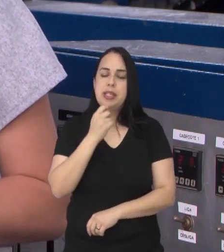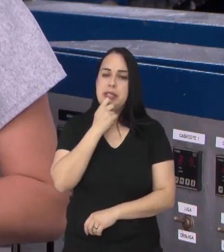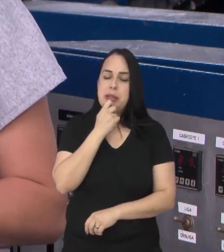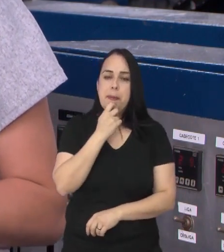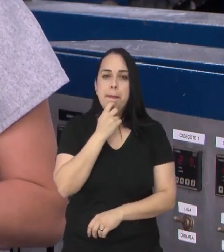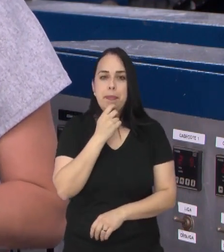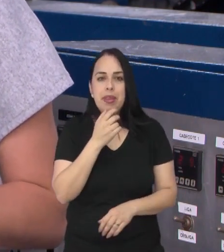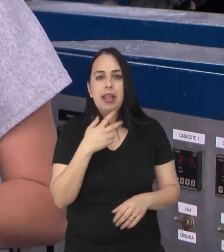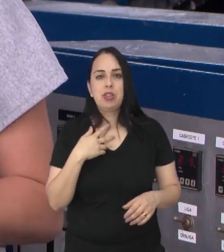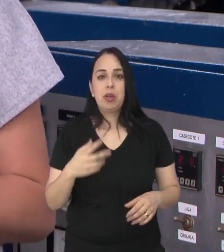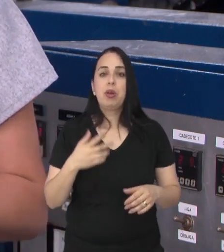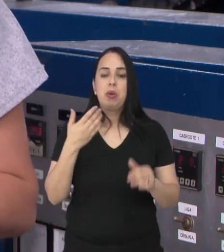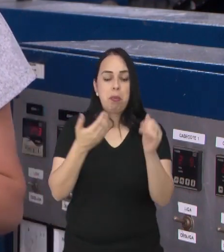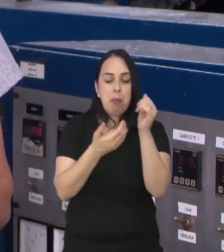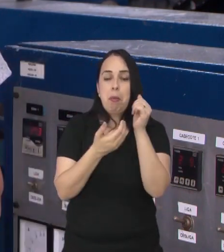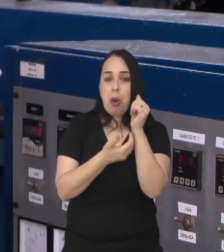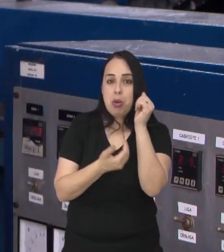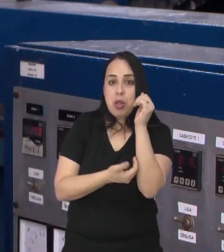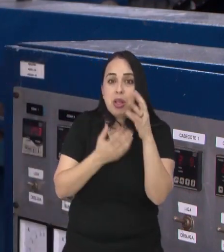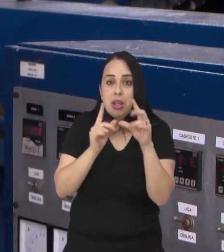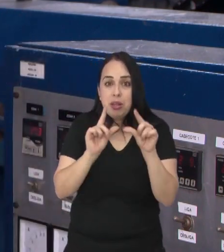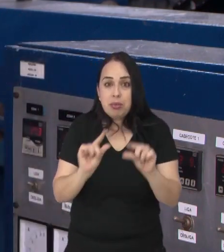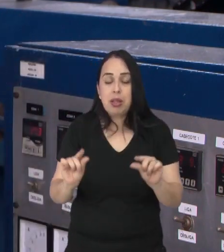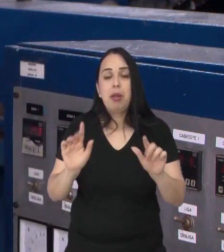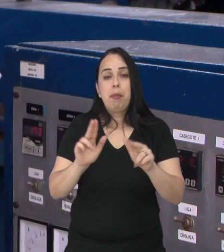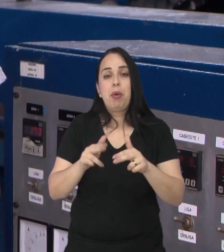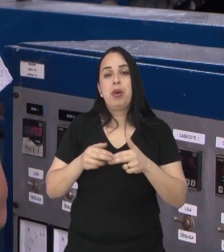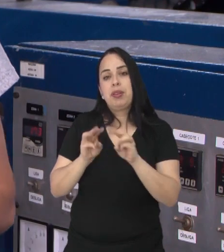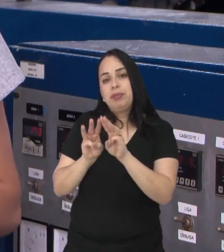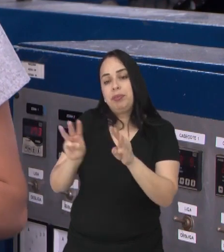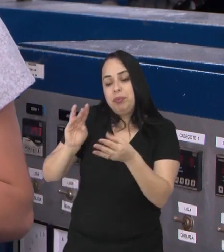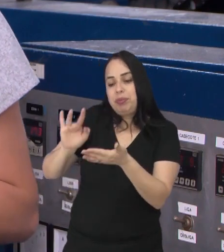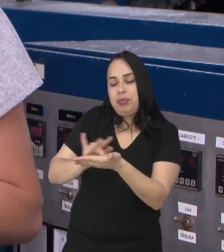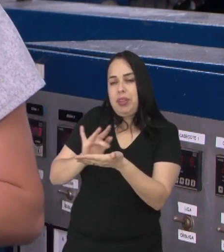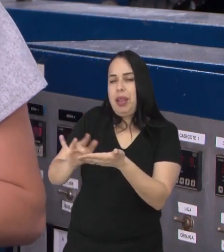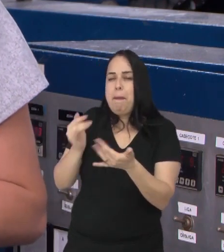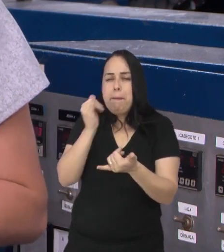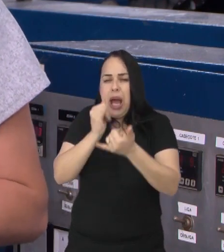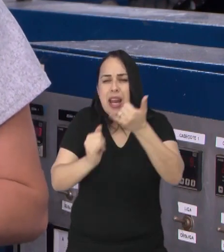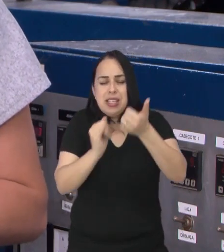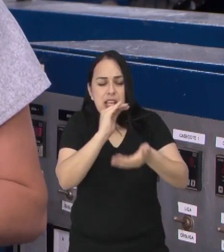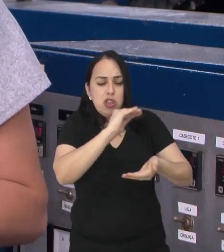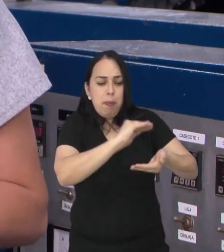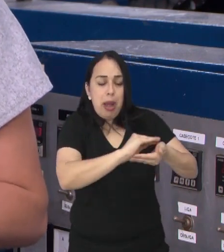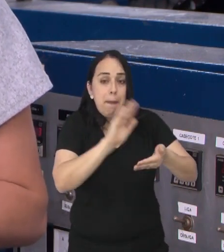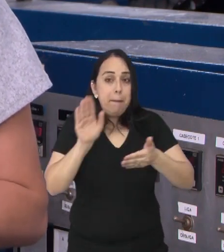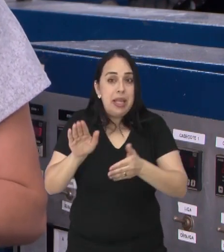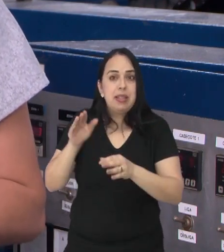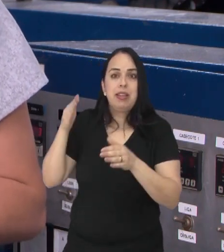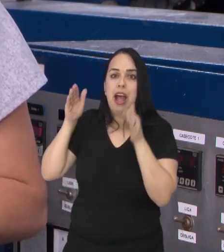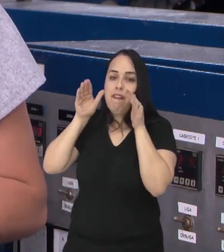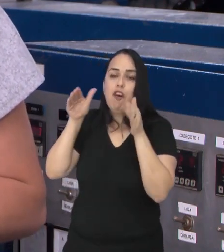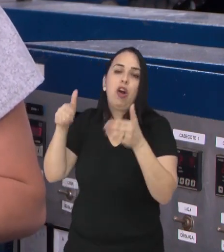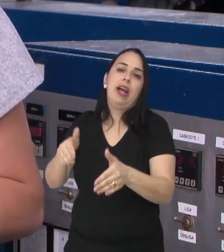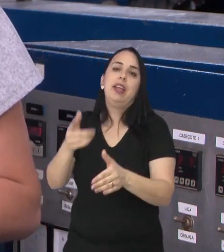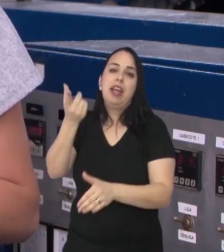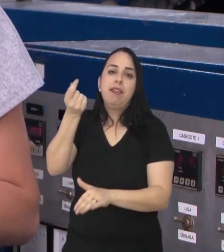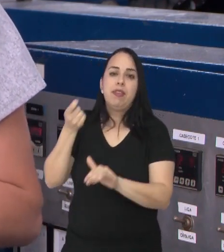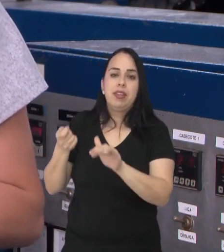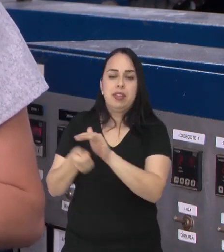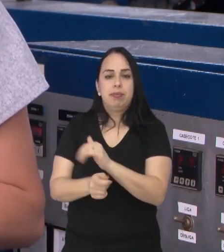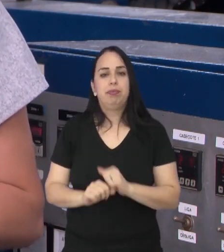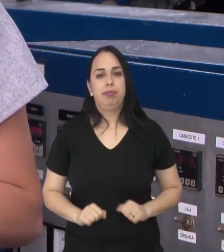necessidade de se dar celeridade ao processo. A plataforma digital será como um poupa-tempo